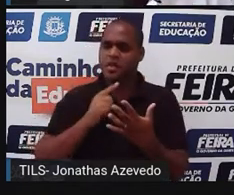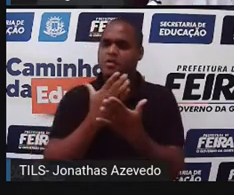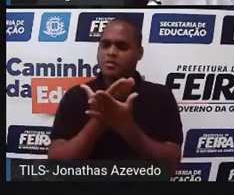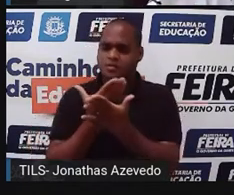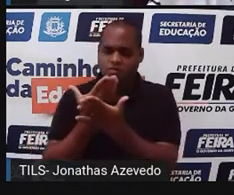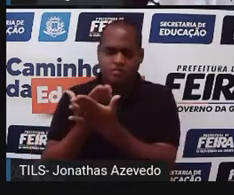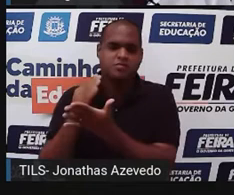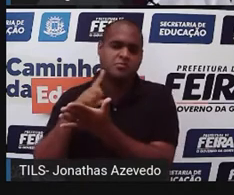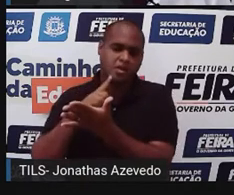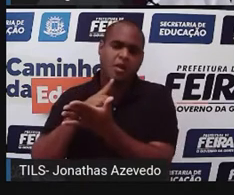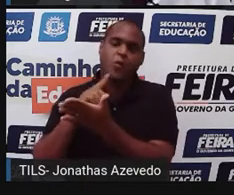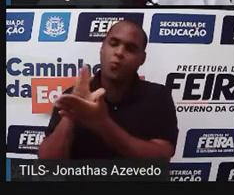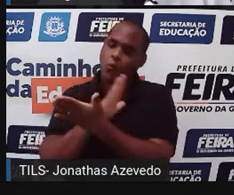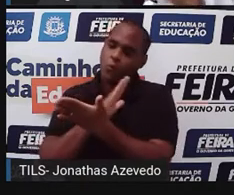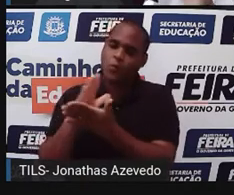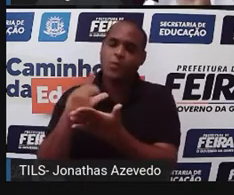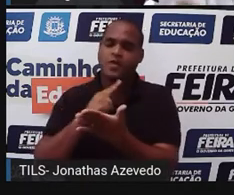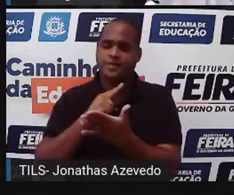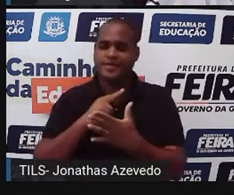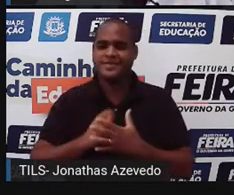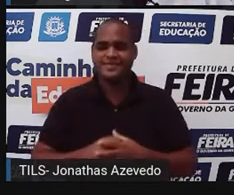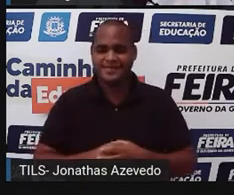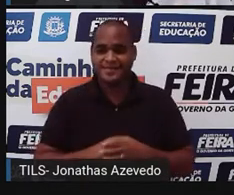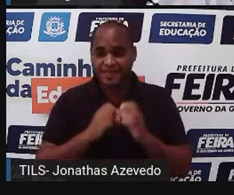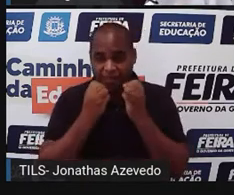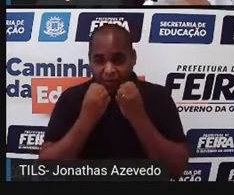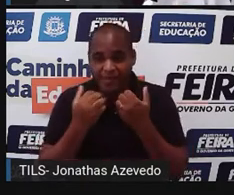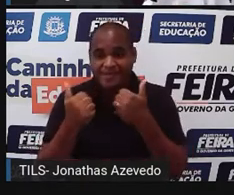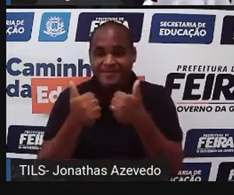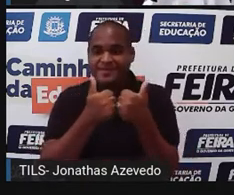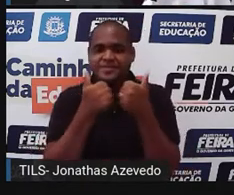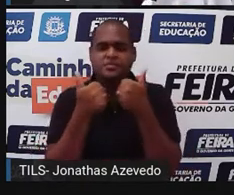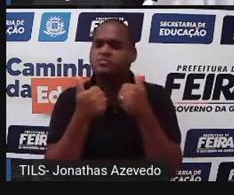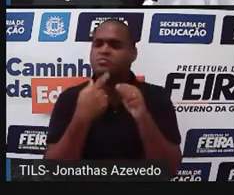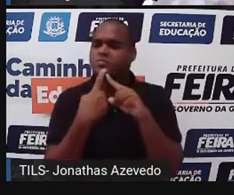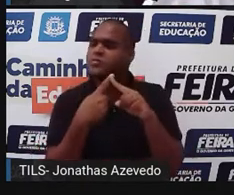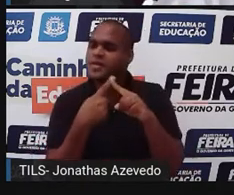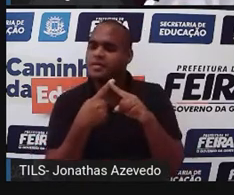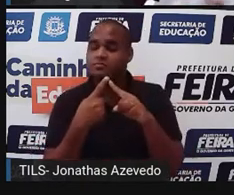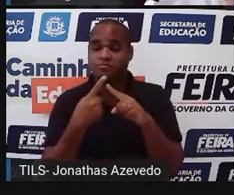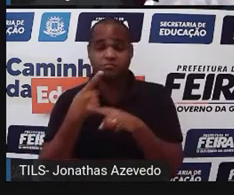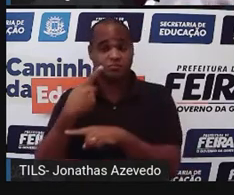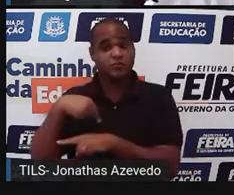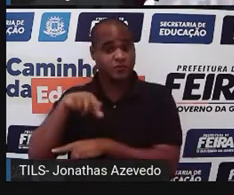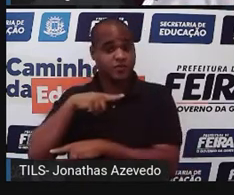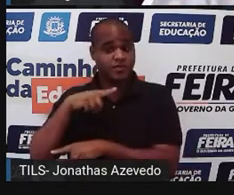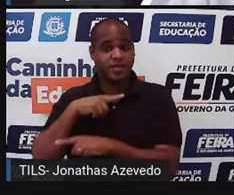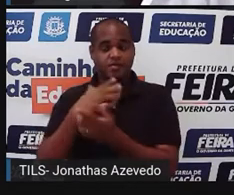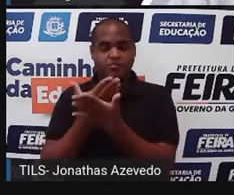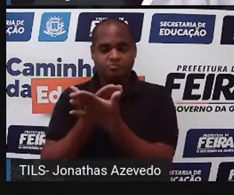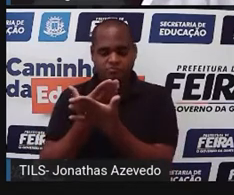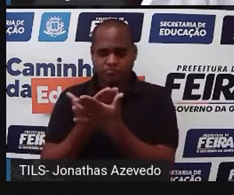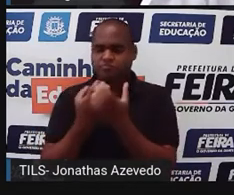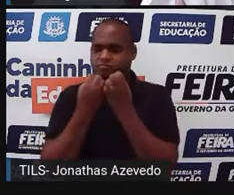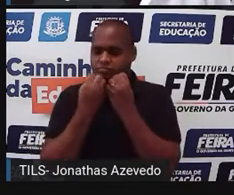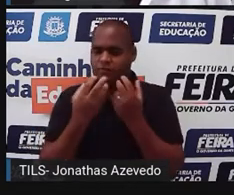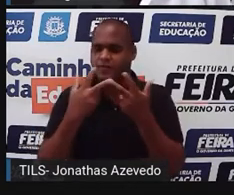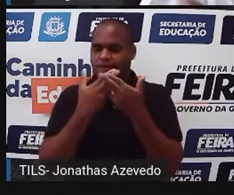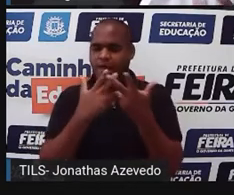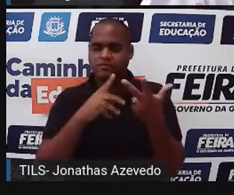algumas aulas em beleza porque não é a gente já vem estudando